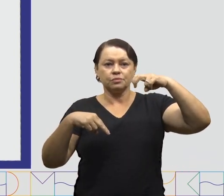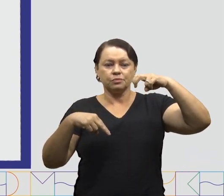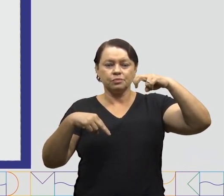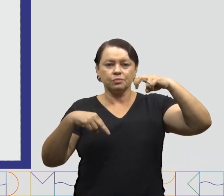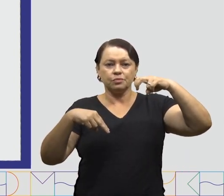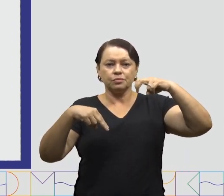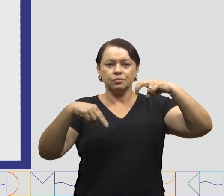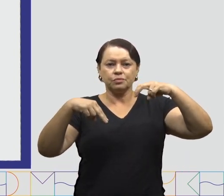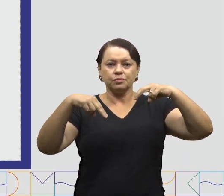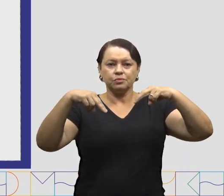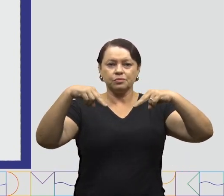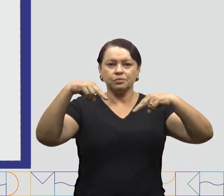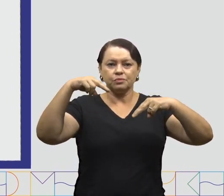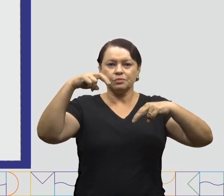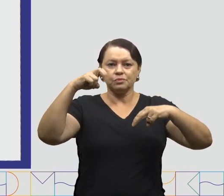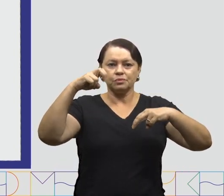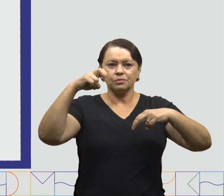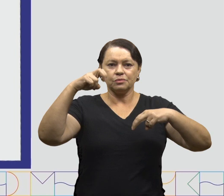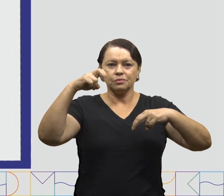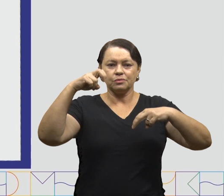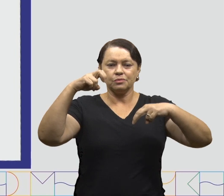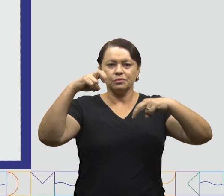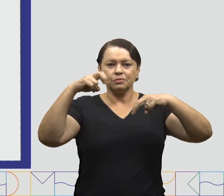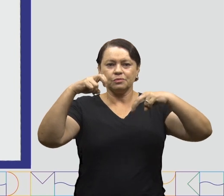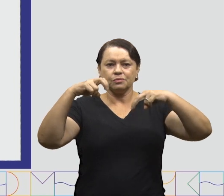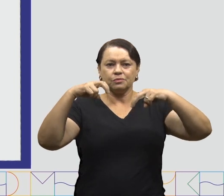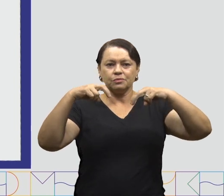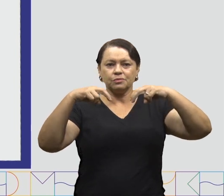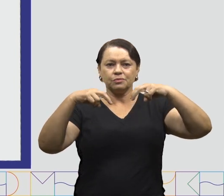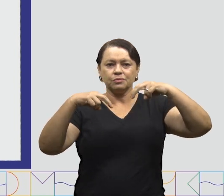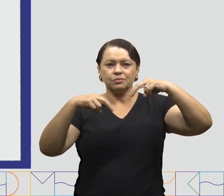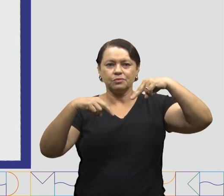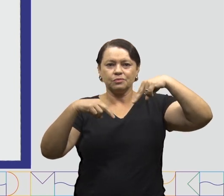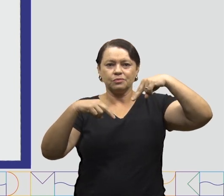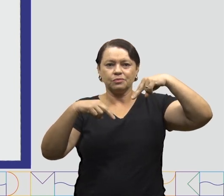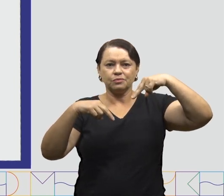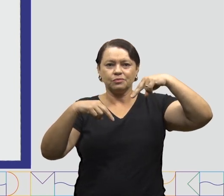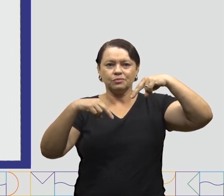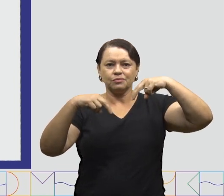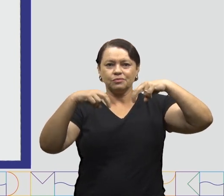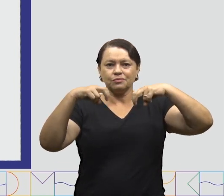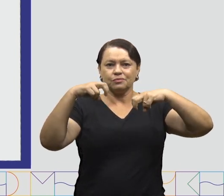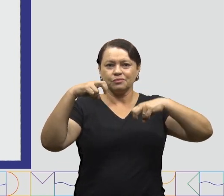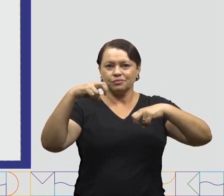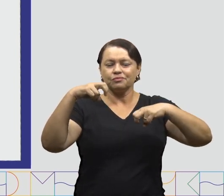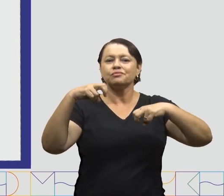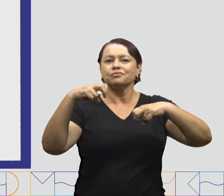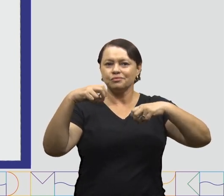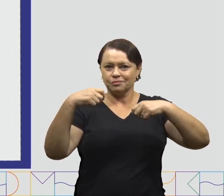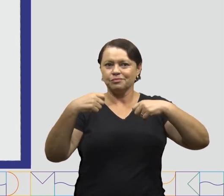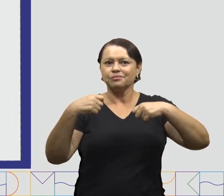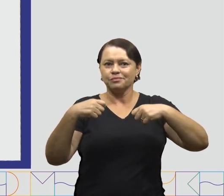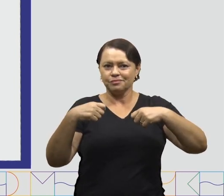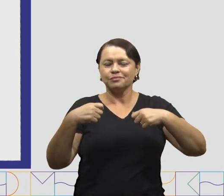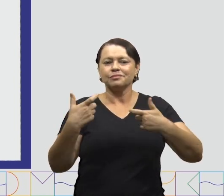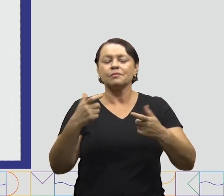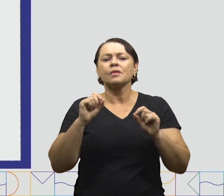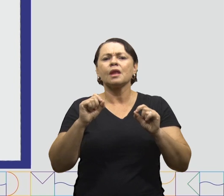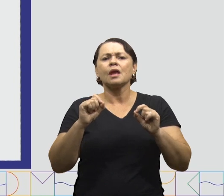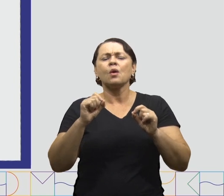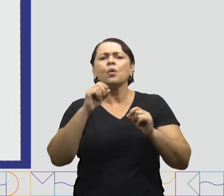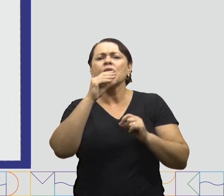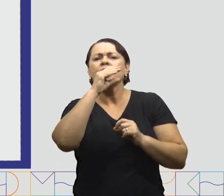e segurar com as 2 mãos no apoio para não cair. Feito isso, o que as crianças precisam